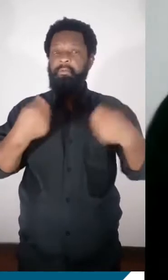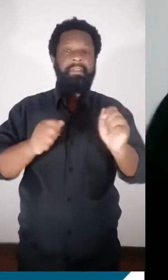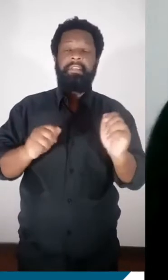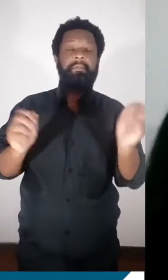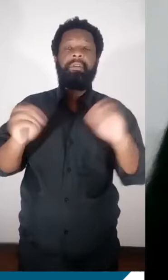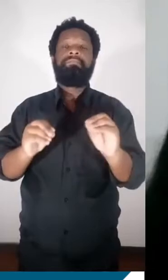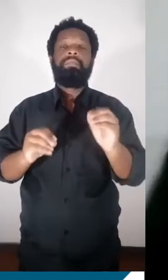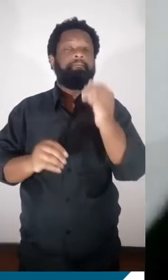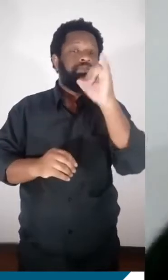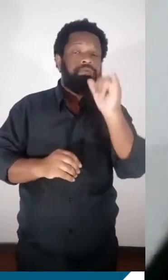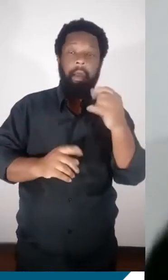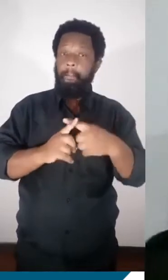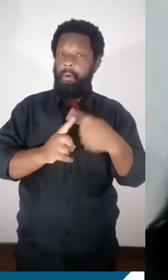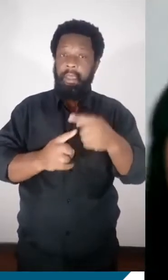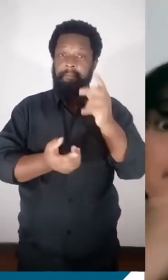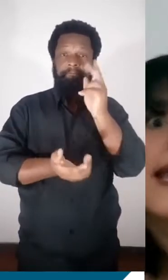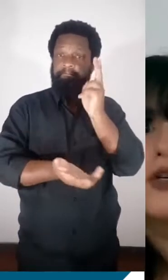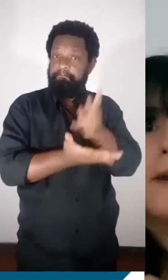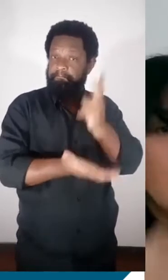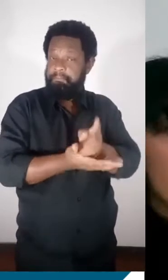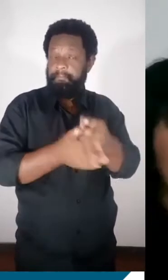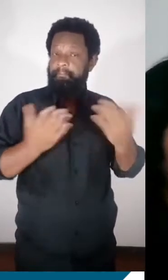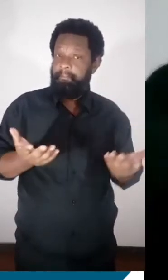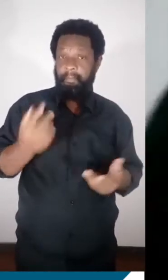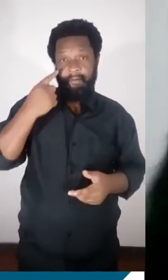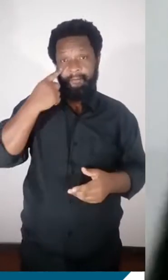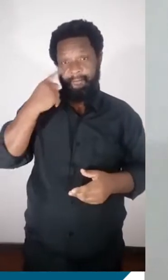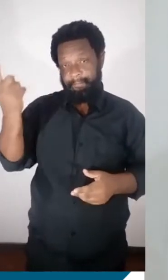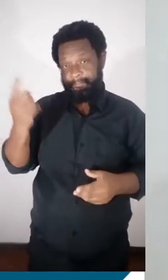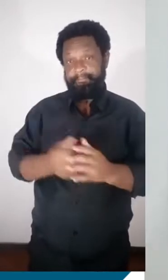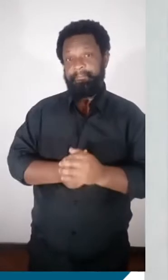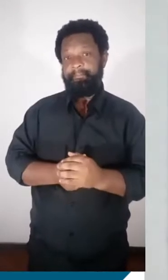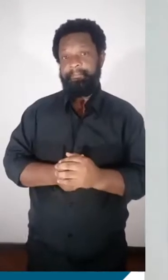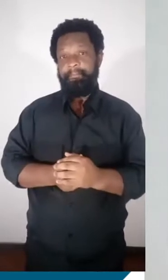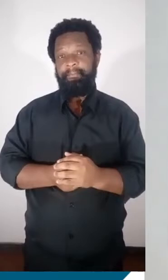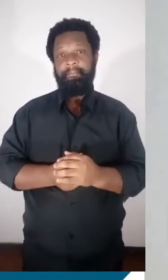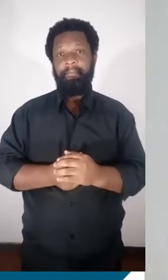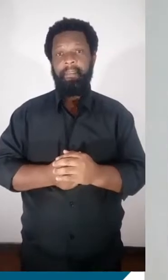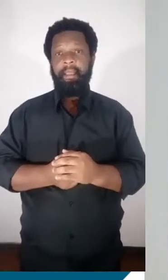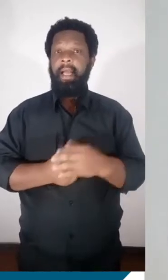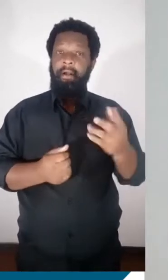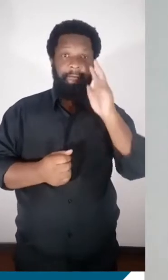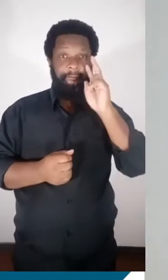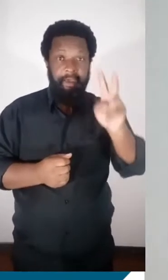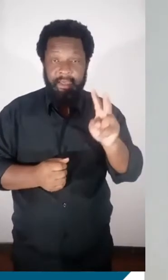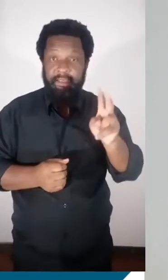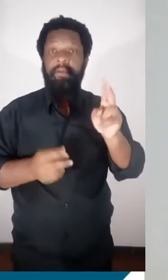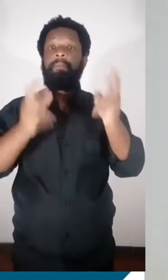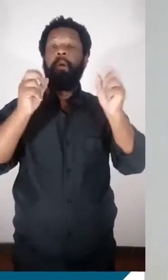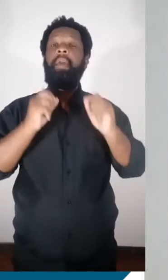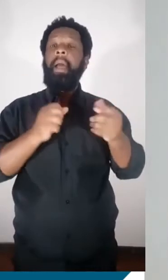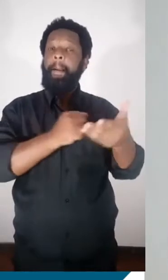preciso especificar qual é a carga, porque a carga é sempre a mesma. Então, vamos ver como é que fica. Bom, bati o olho nisso